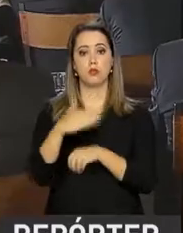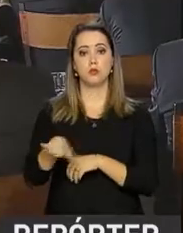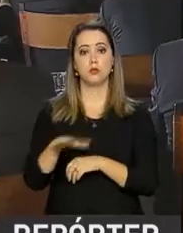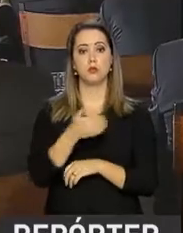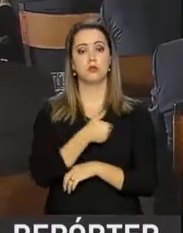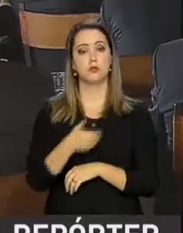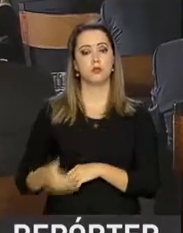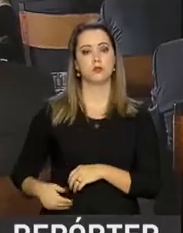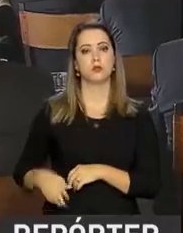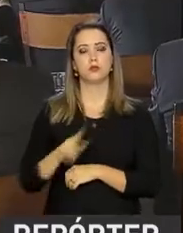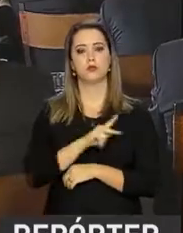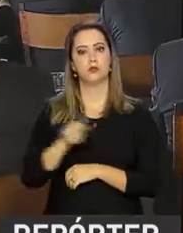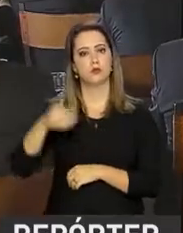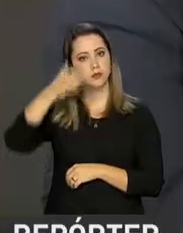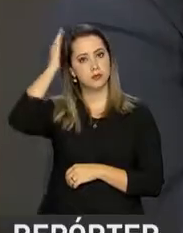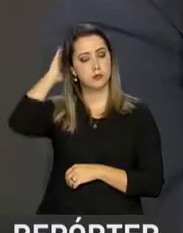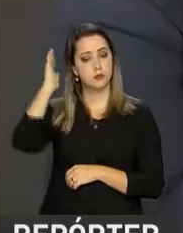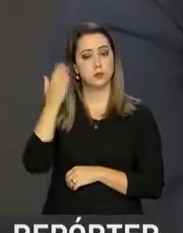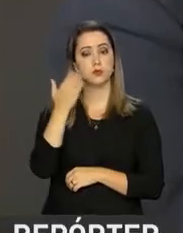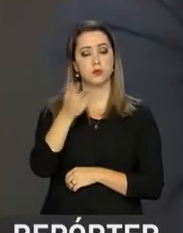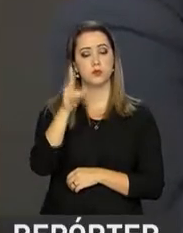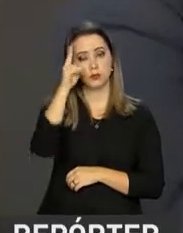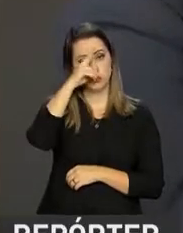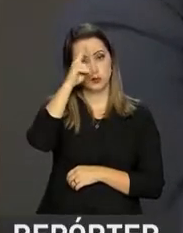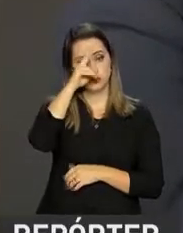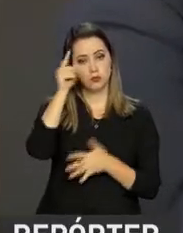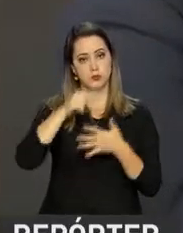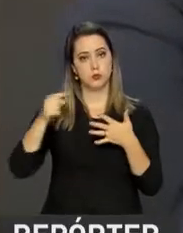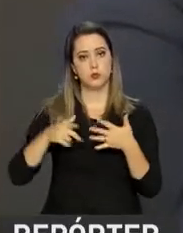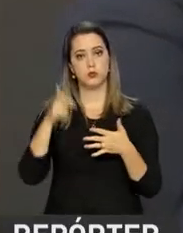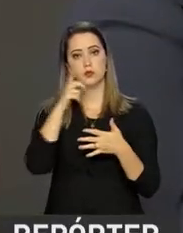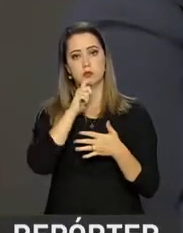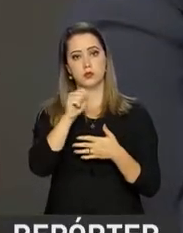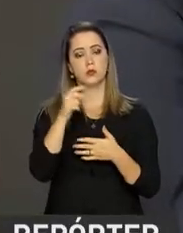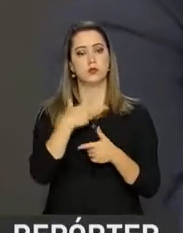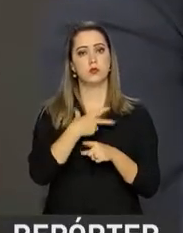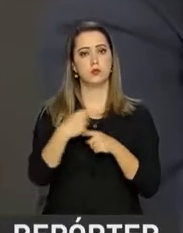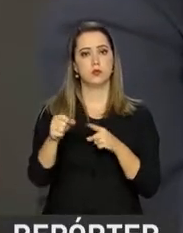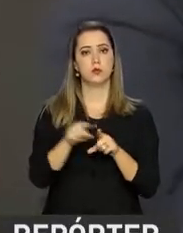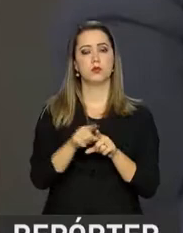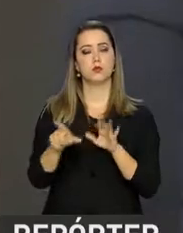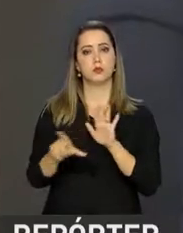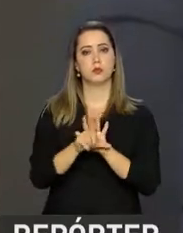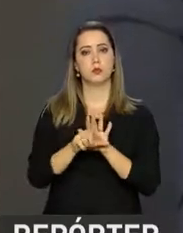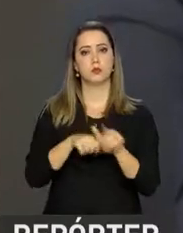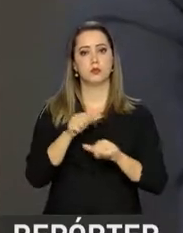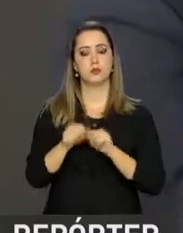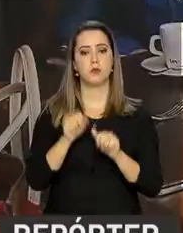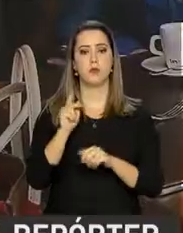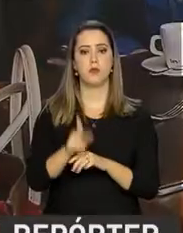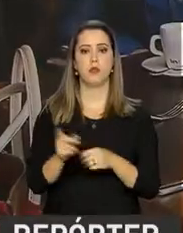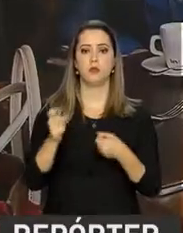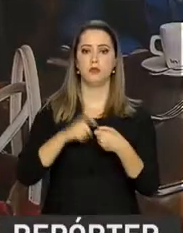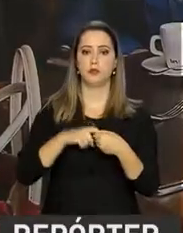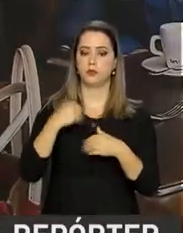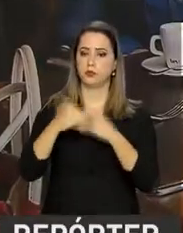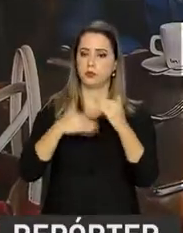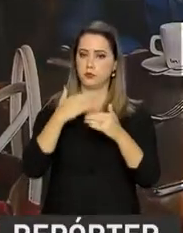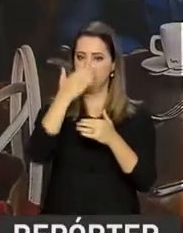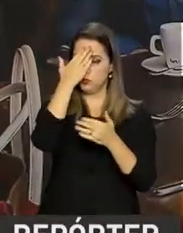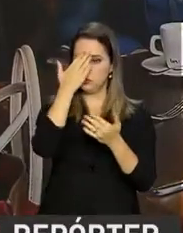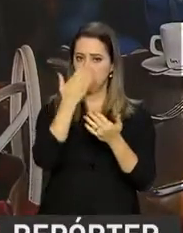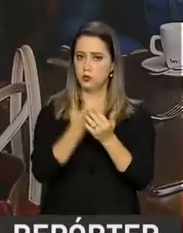do presidente Michel Temer. Ele lembrou de algumas conquistas, como a reforma trabalhista e a volta da credibilidade